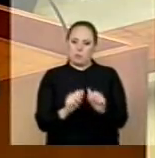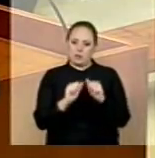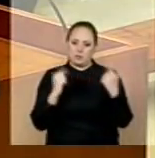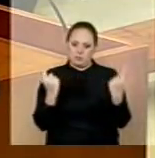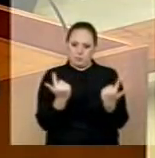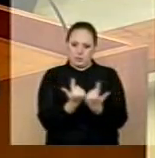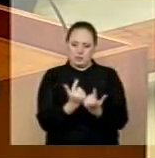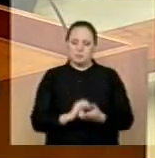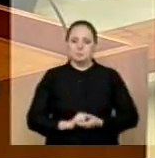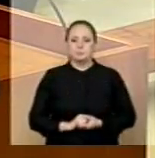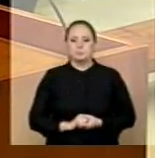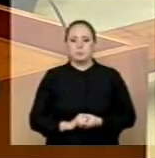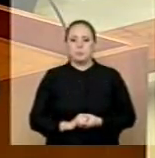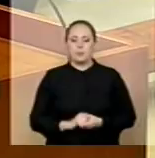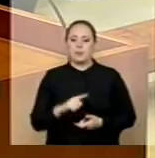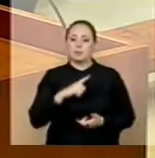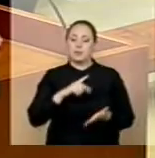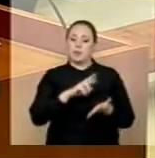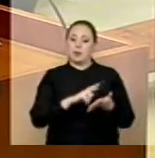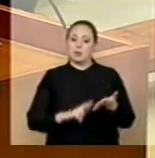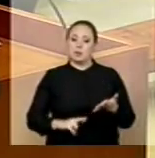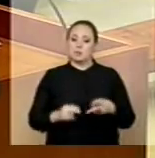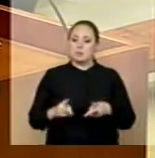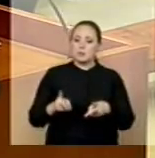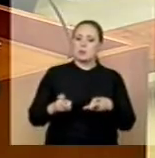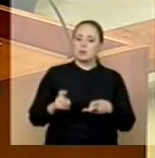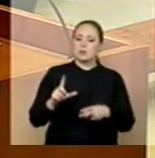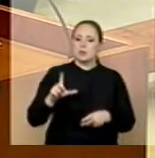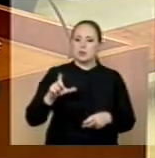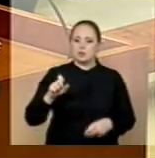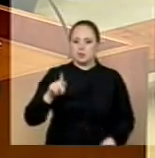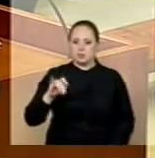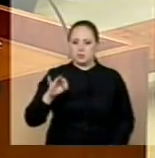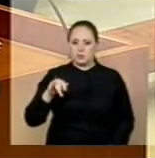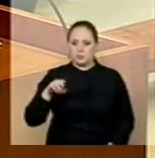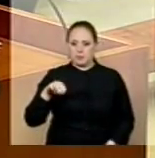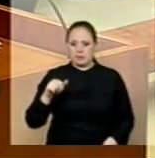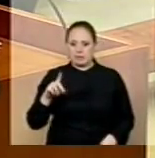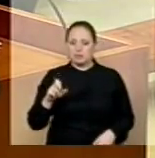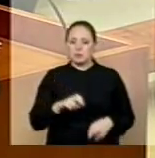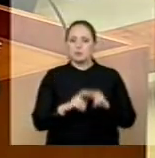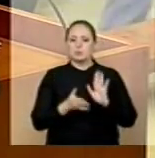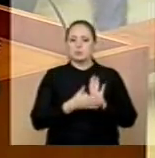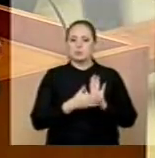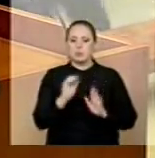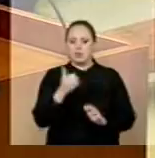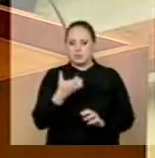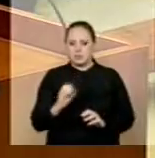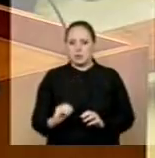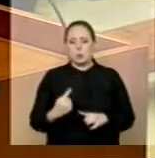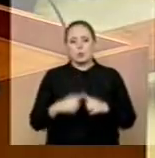Bem, a partir desse relato, é possível verificar a legitimidade da MB para a propositura dessas ações. Afinal de contas,